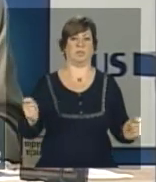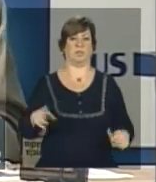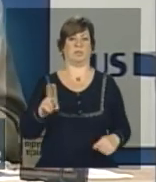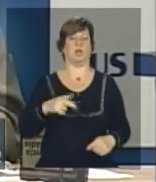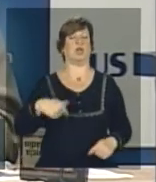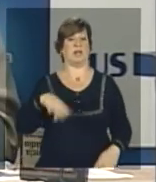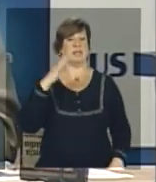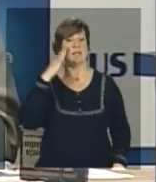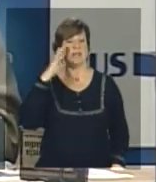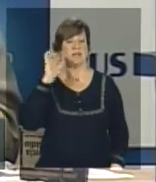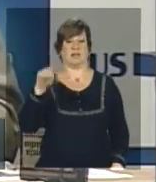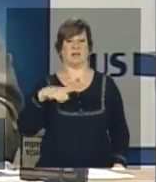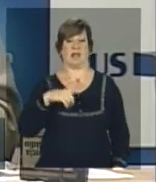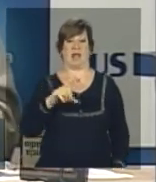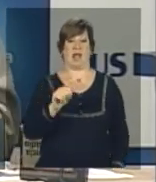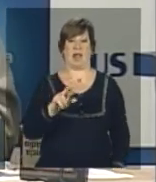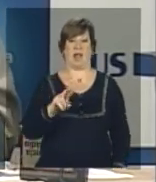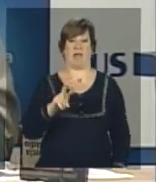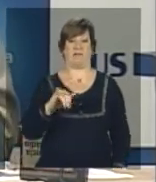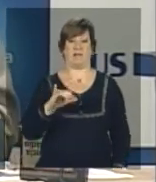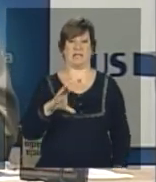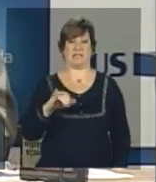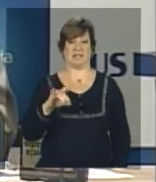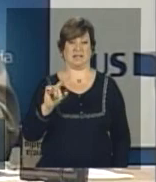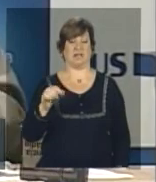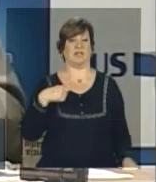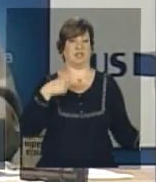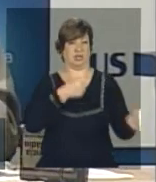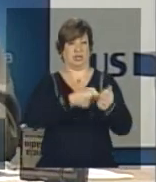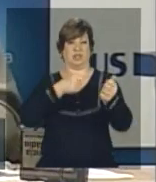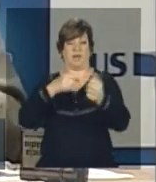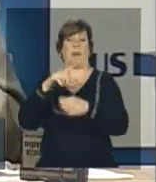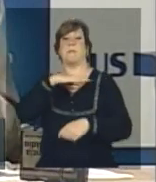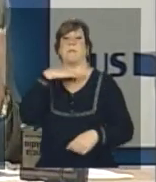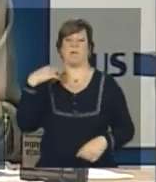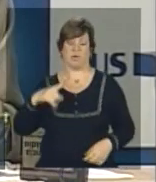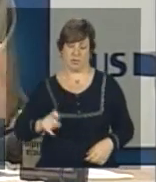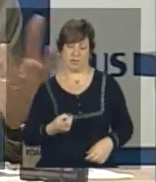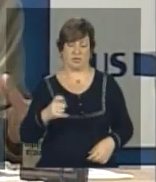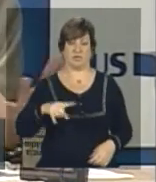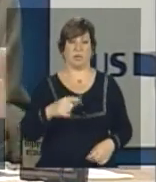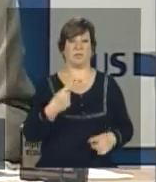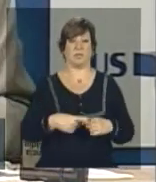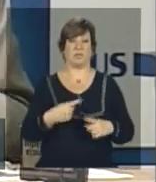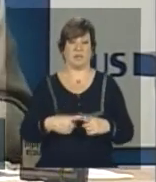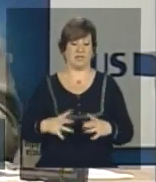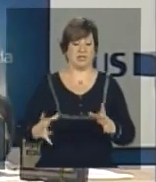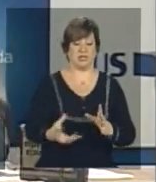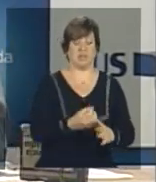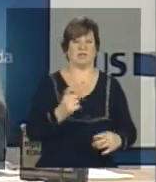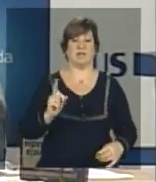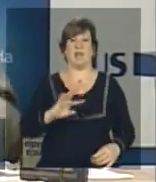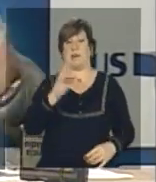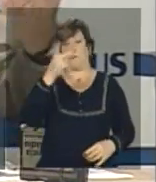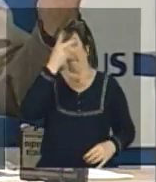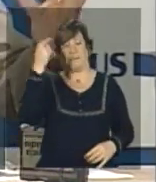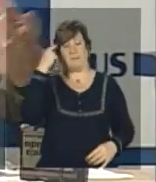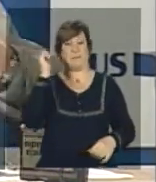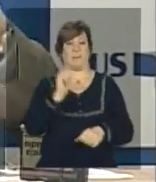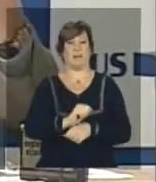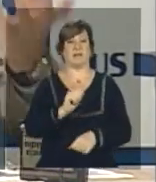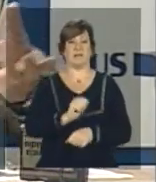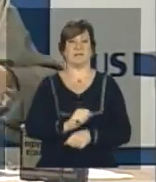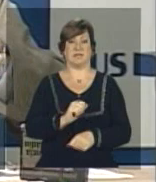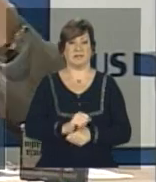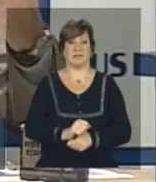A gente sabe que o larvicida ele deve ser usado só quando a gente não pode remover fisicamente, então não é para a pessoa esperar